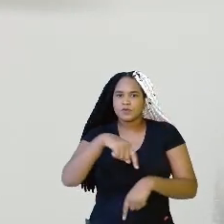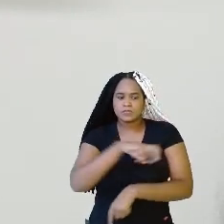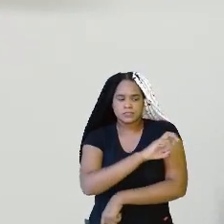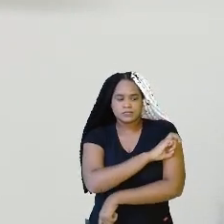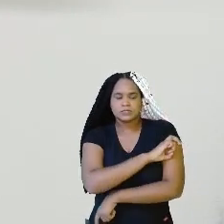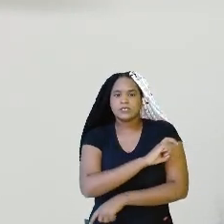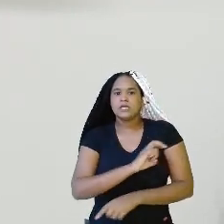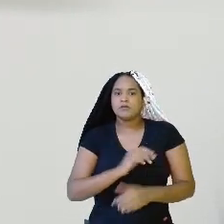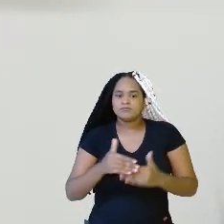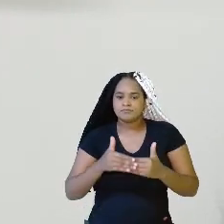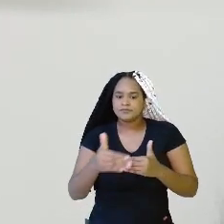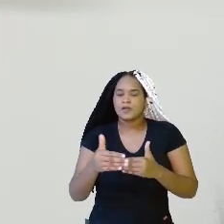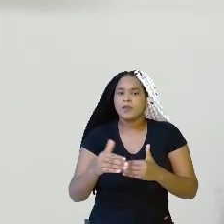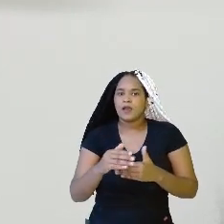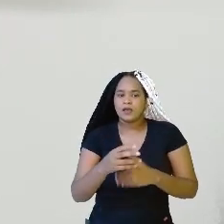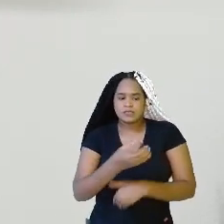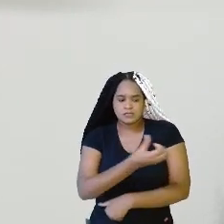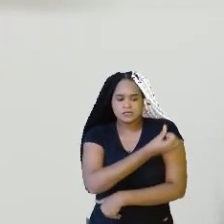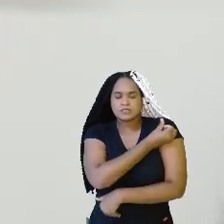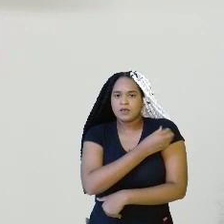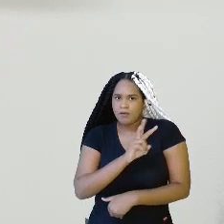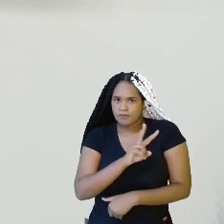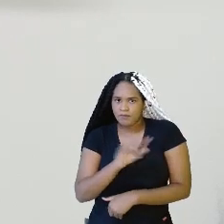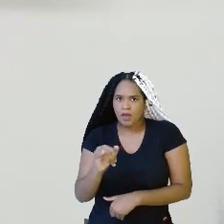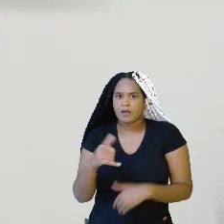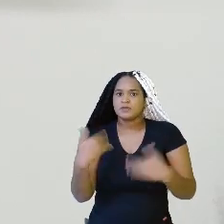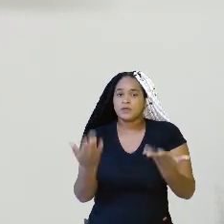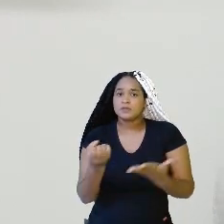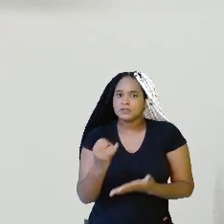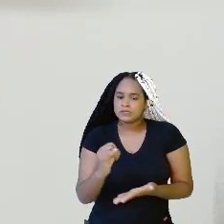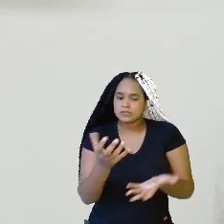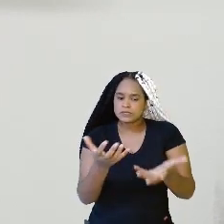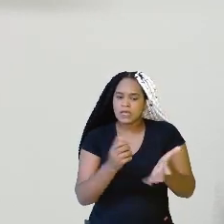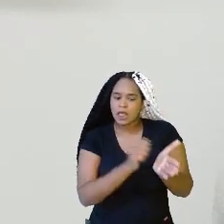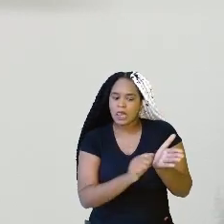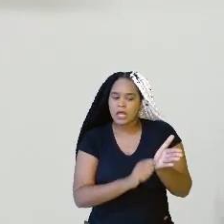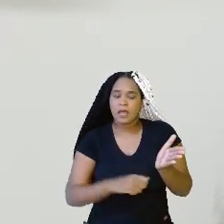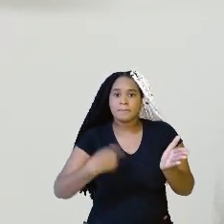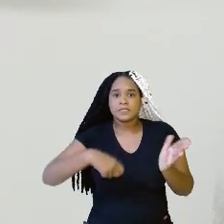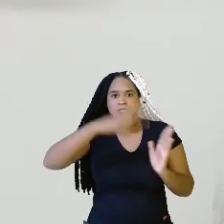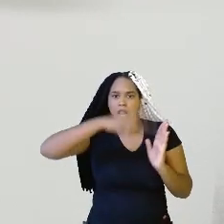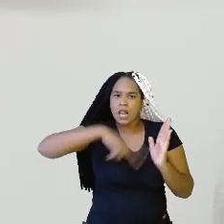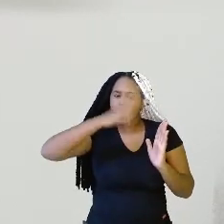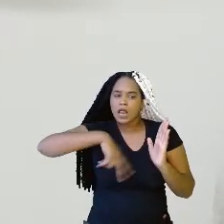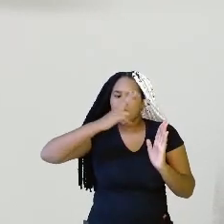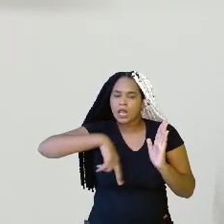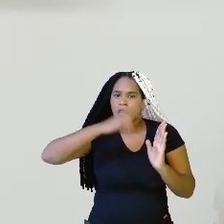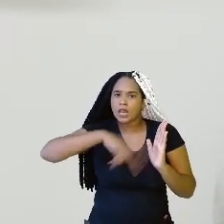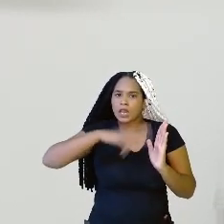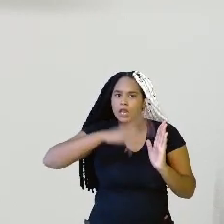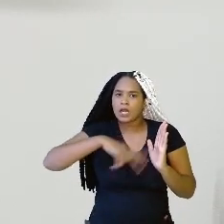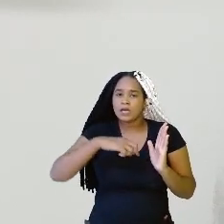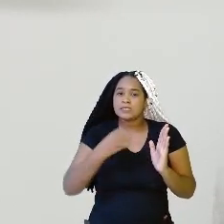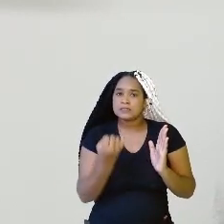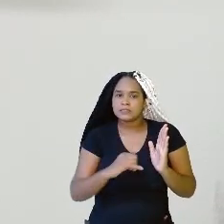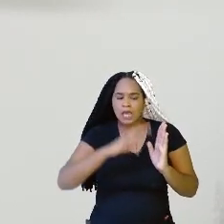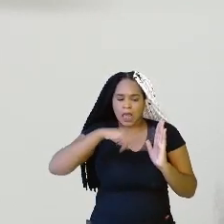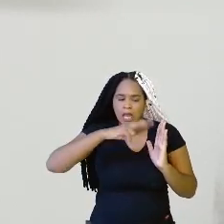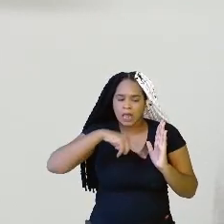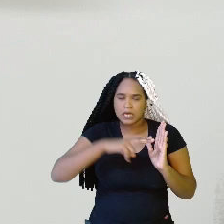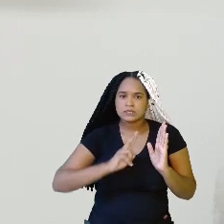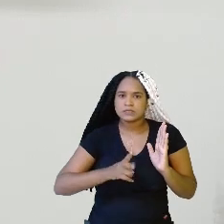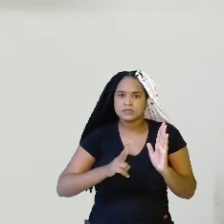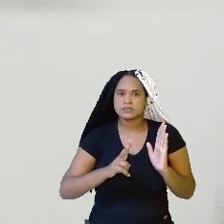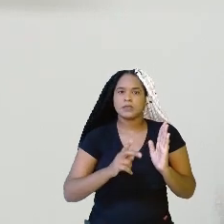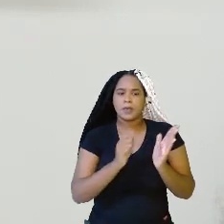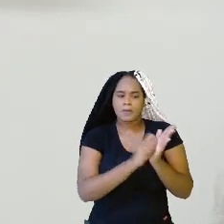para escrever bem. E quer uma dica, quer escrever corretamente, leia bastante. Quem lê bastante, escreve bem, fala bem, é